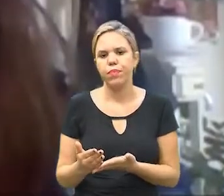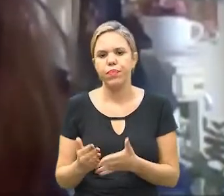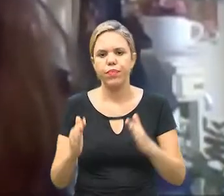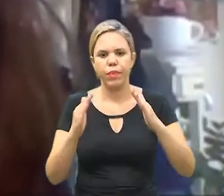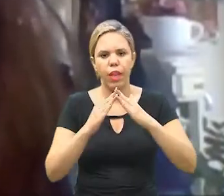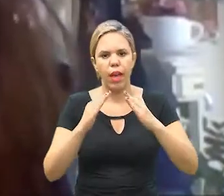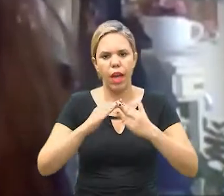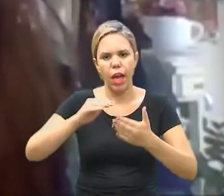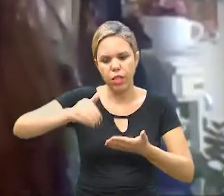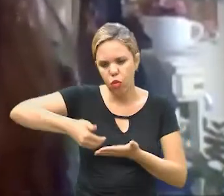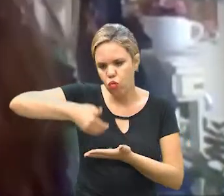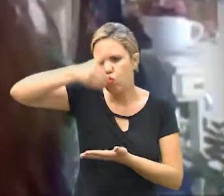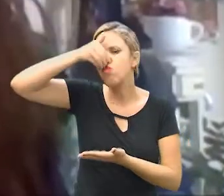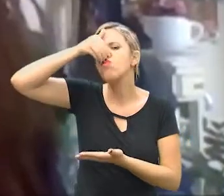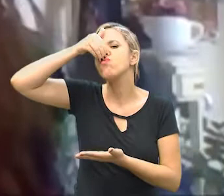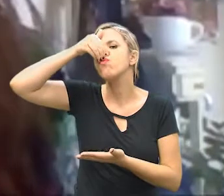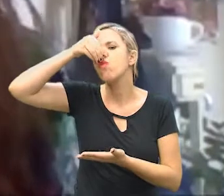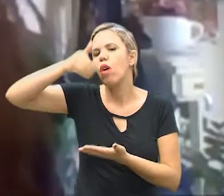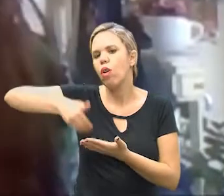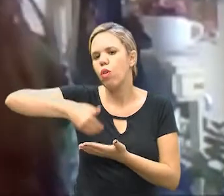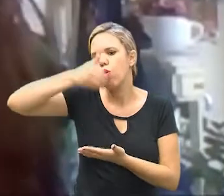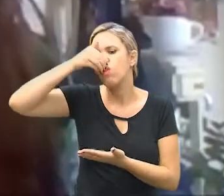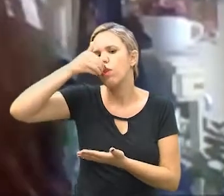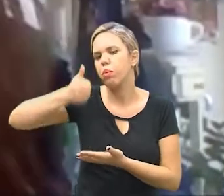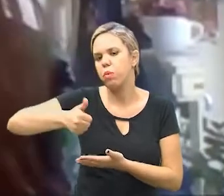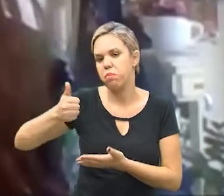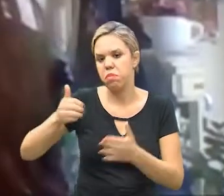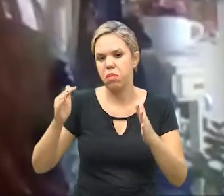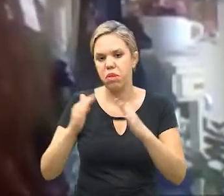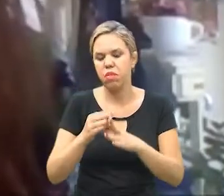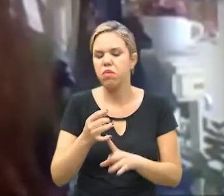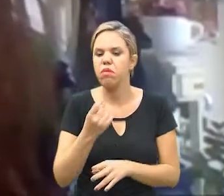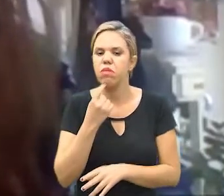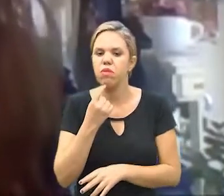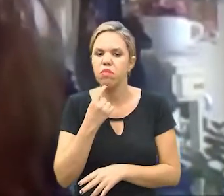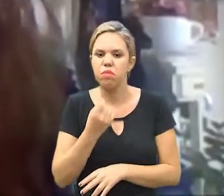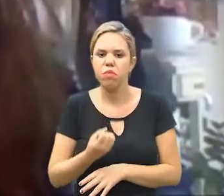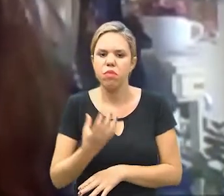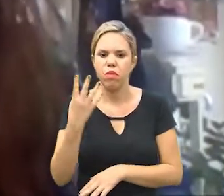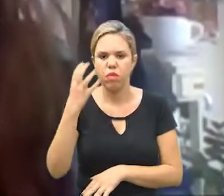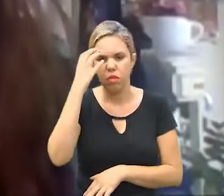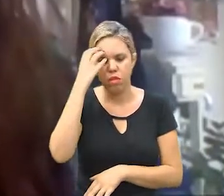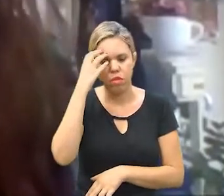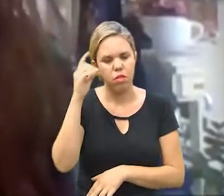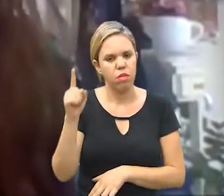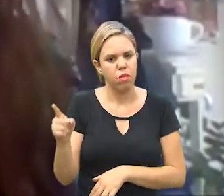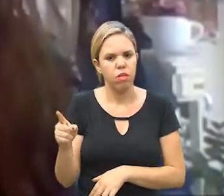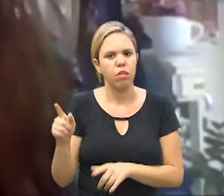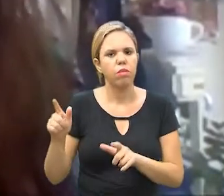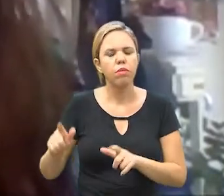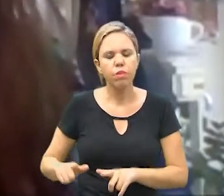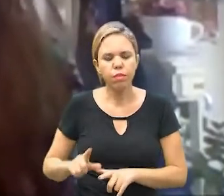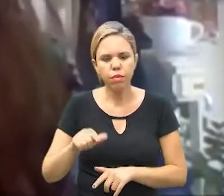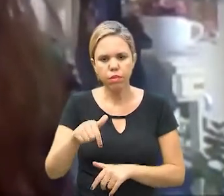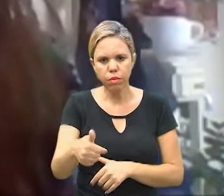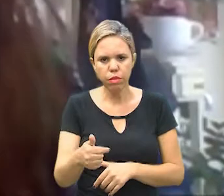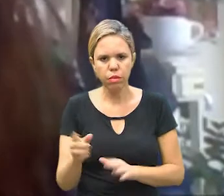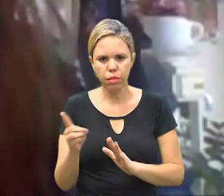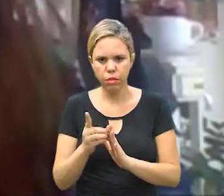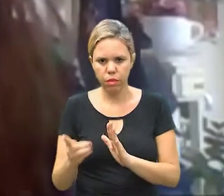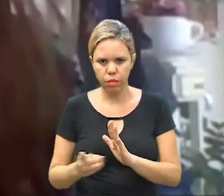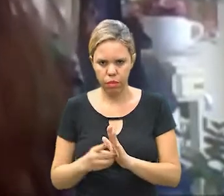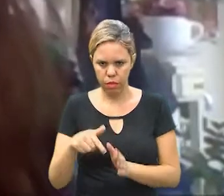da Sopa. Foi a primeira Casa da Sopa em Campinas e funcionava no alto do Taquaral. No entanto, na década